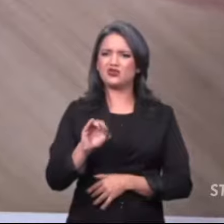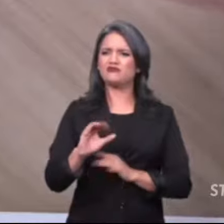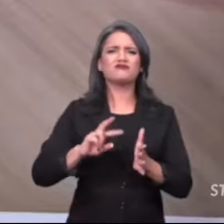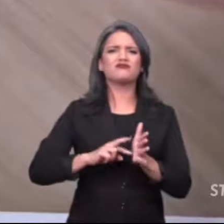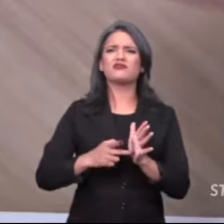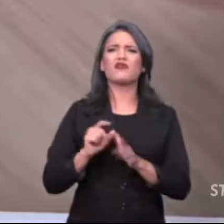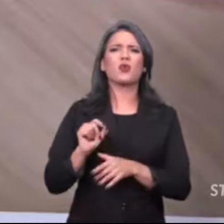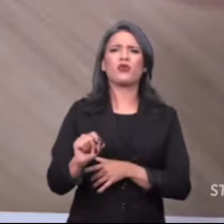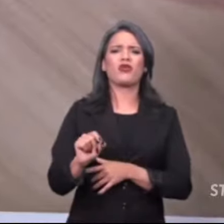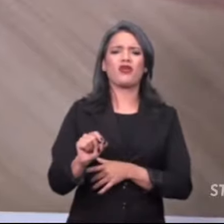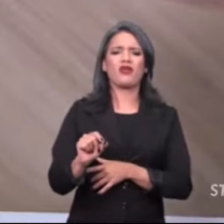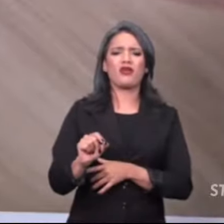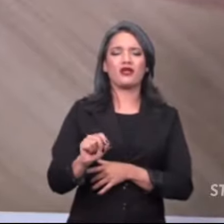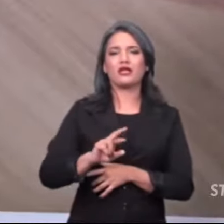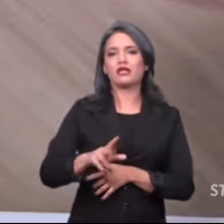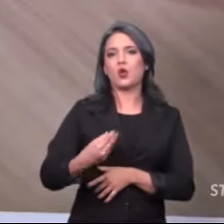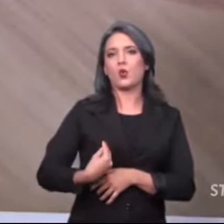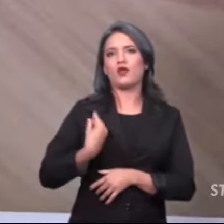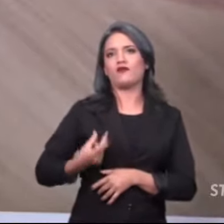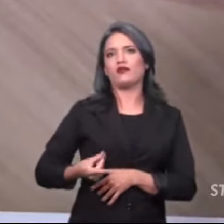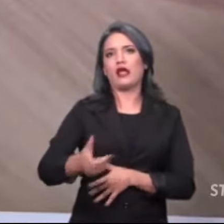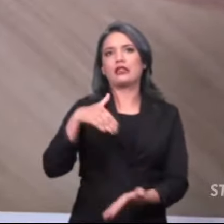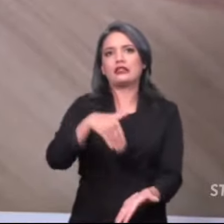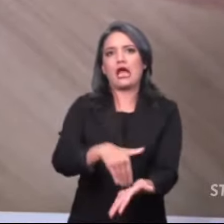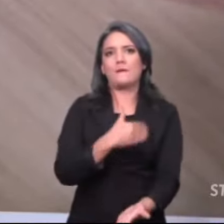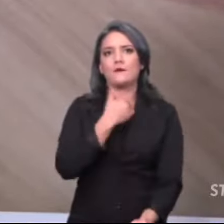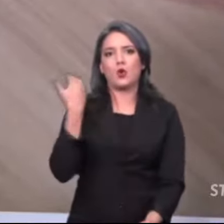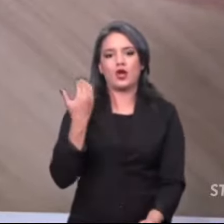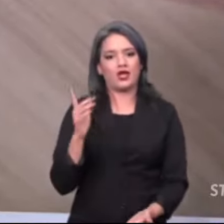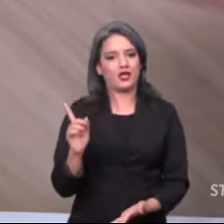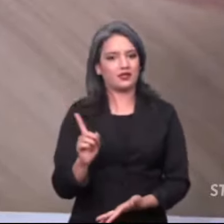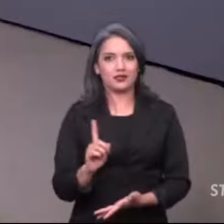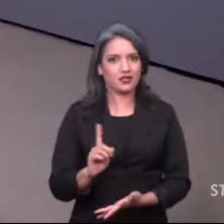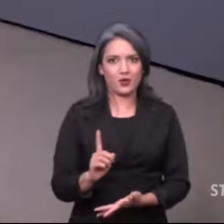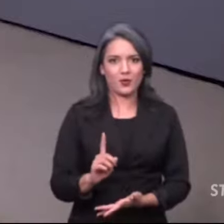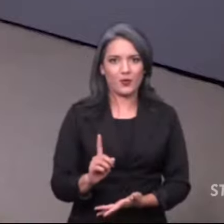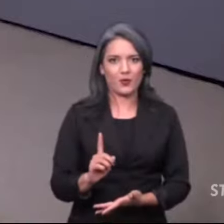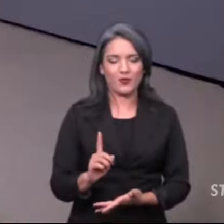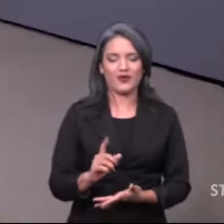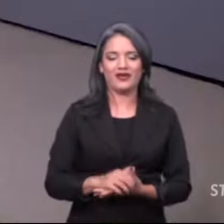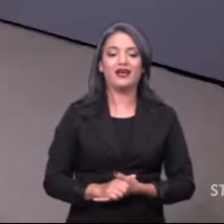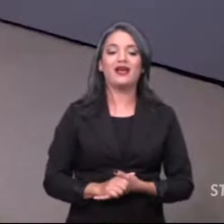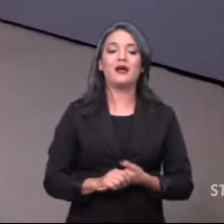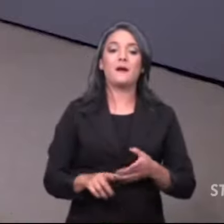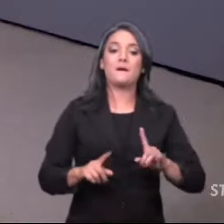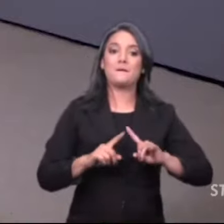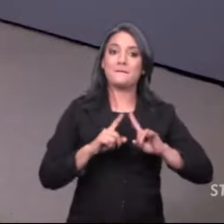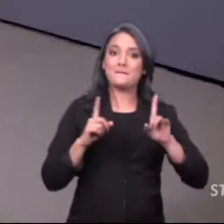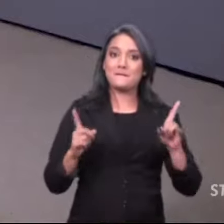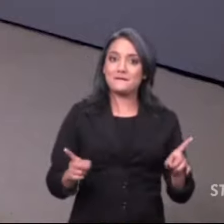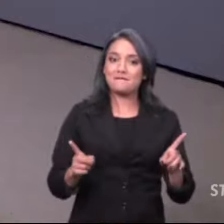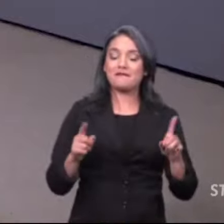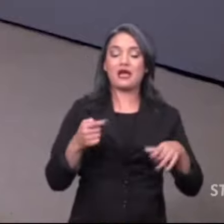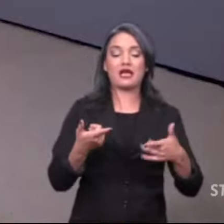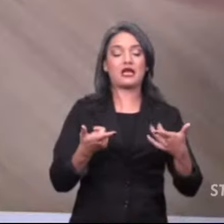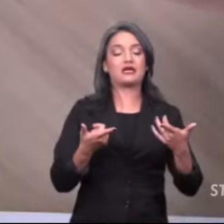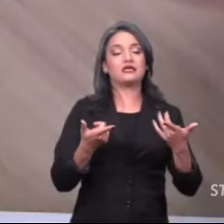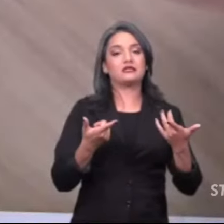não é que ele vai ser ministro do Supremo até a morte, como vitalicidade era entendida antigamente, mas dentro do serviço